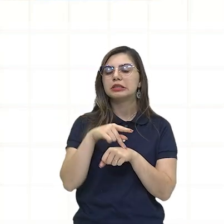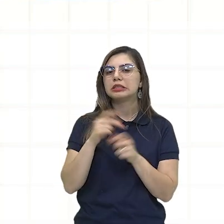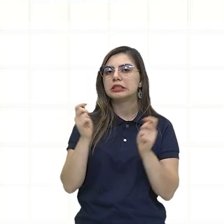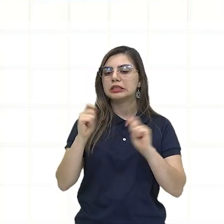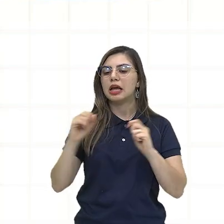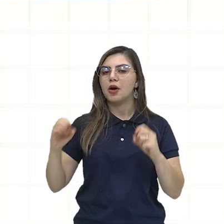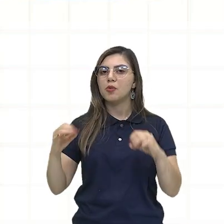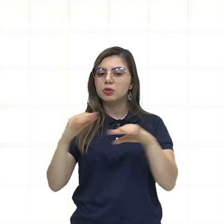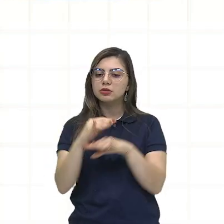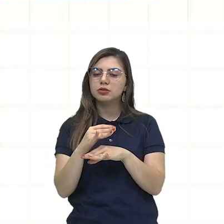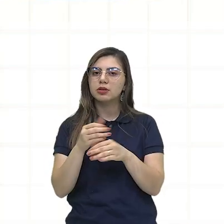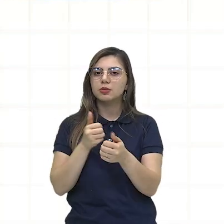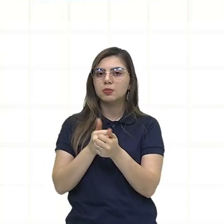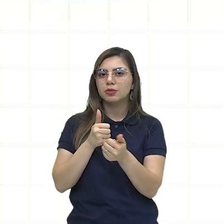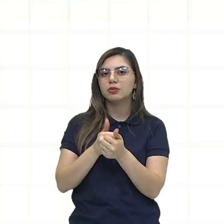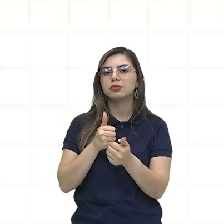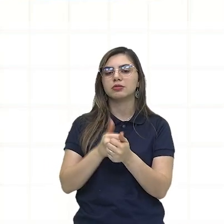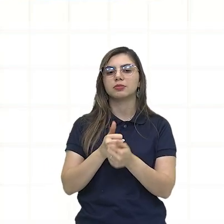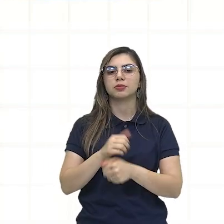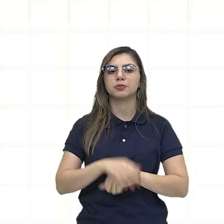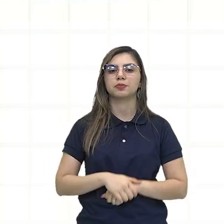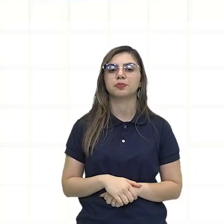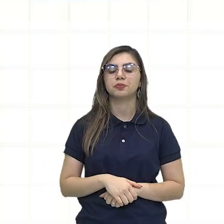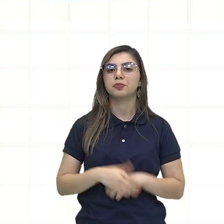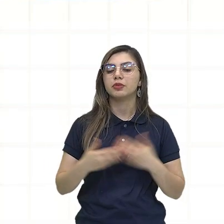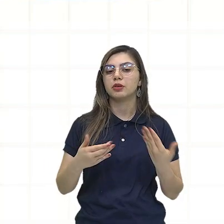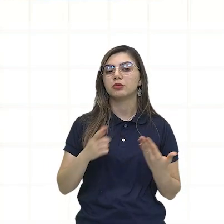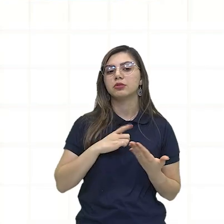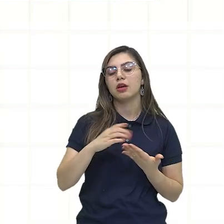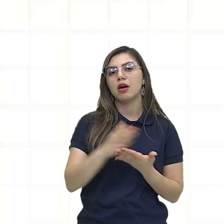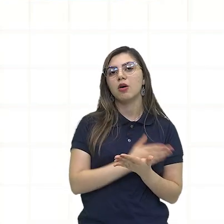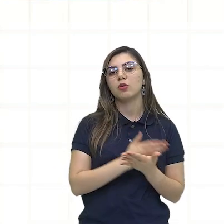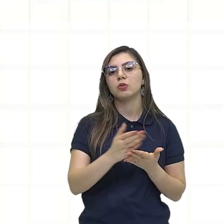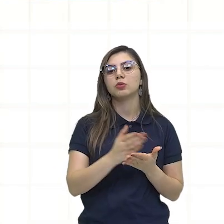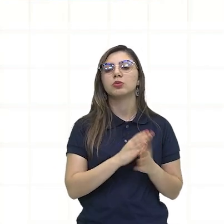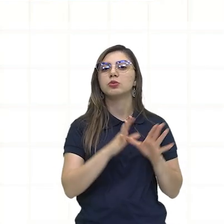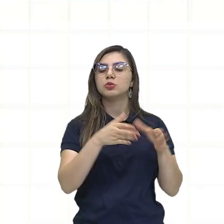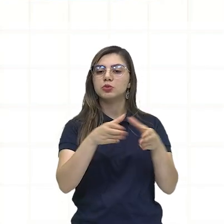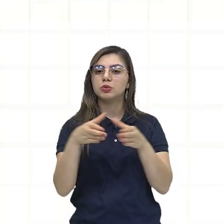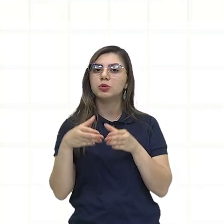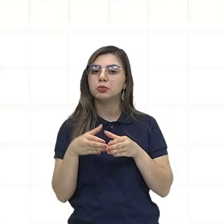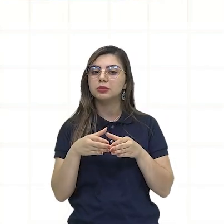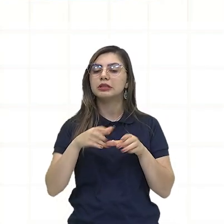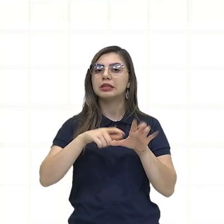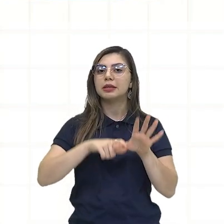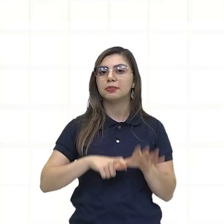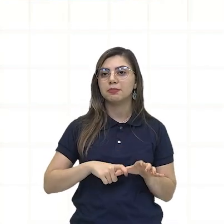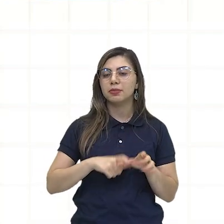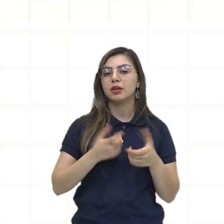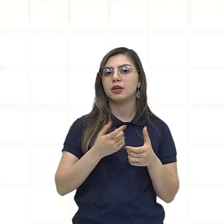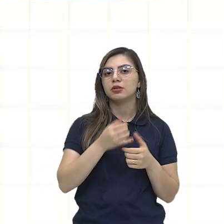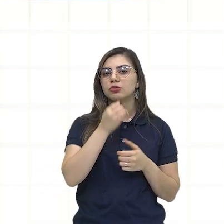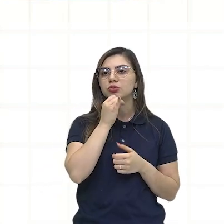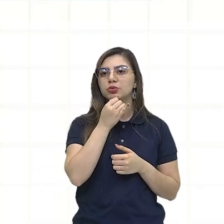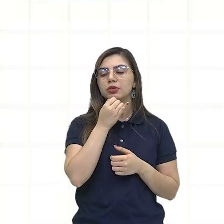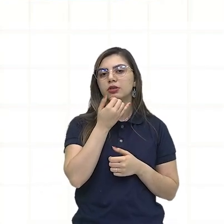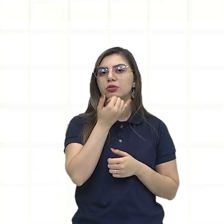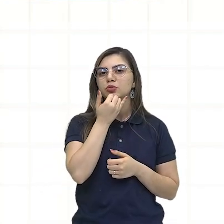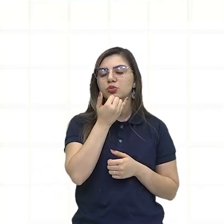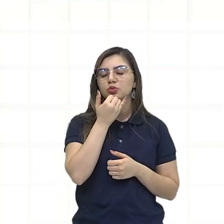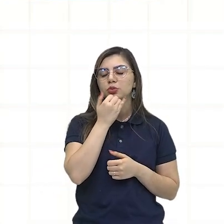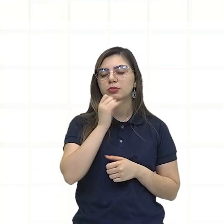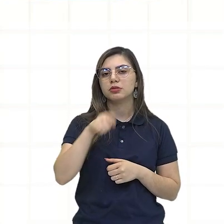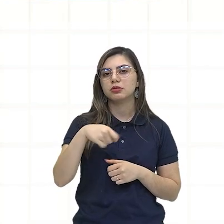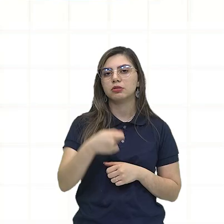acesso ao mar. A gente pode citar alguns grupos que vão depender dessa pesca para sobreviver aqui no litoral